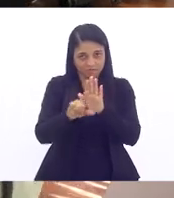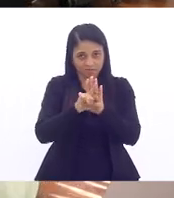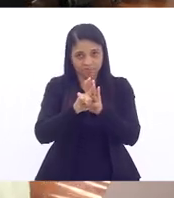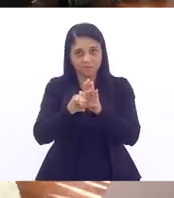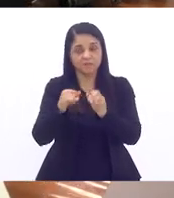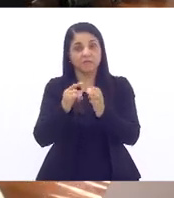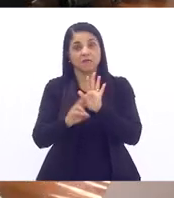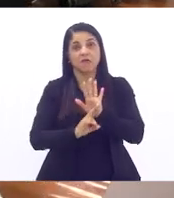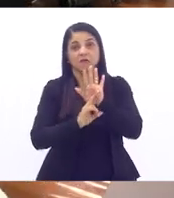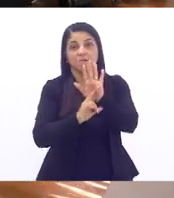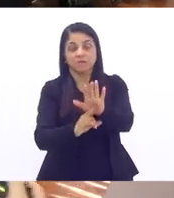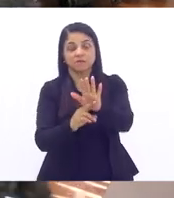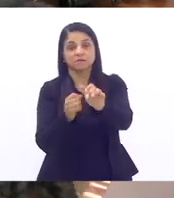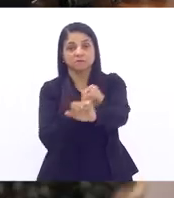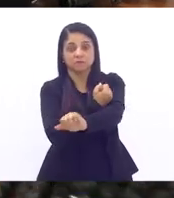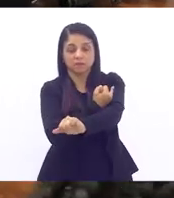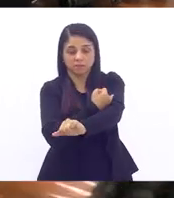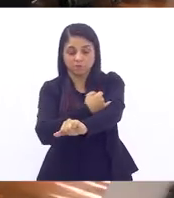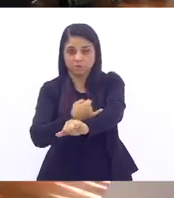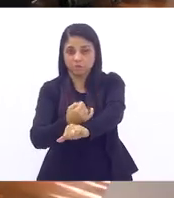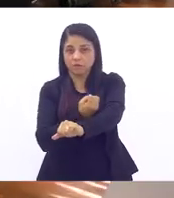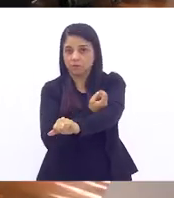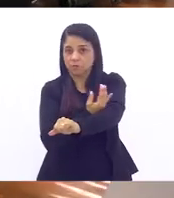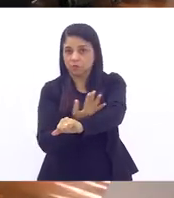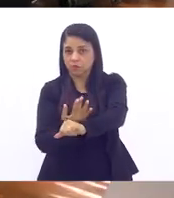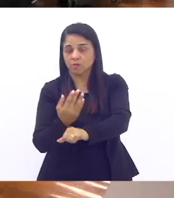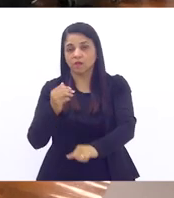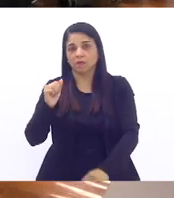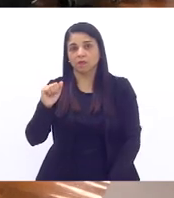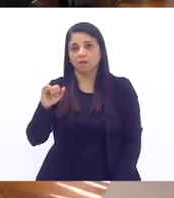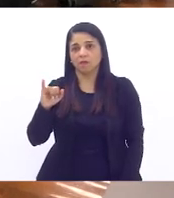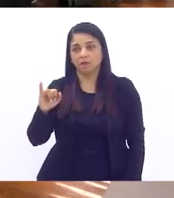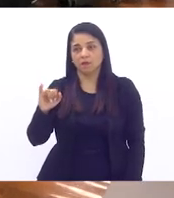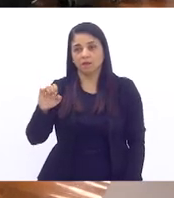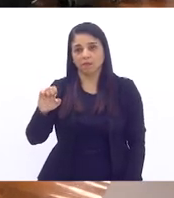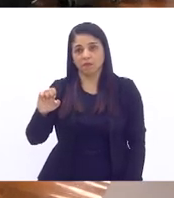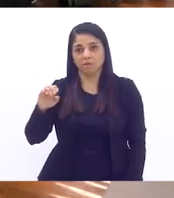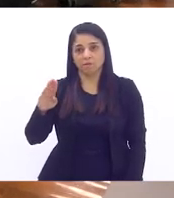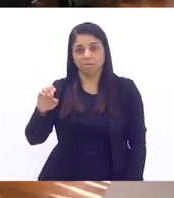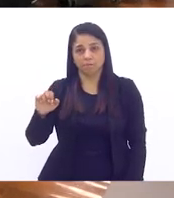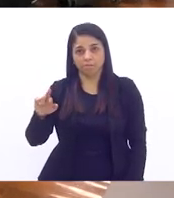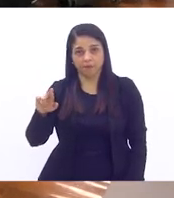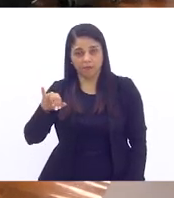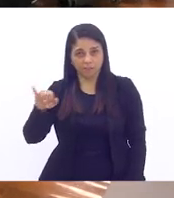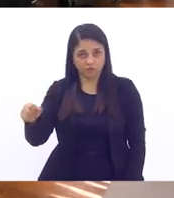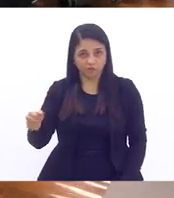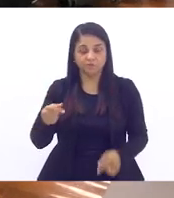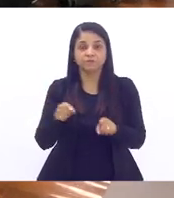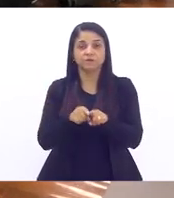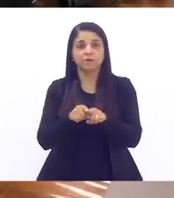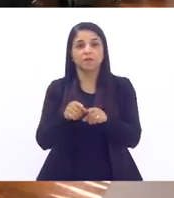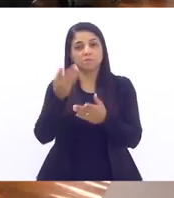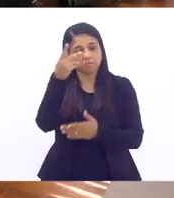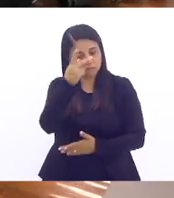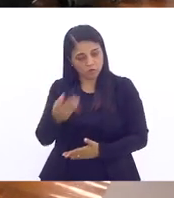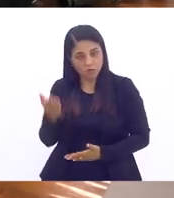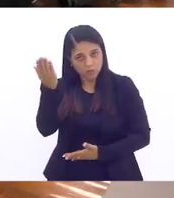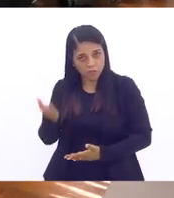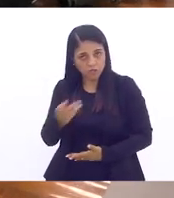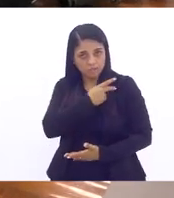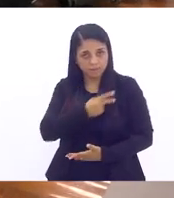do Rio de Janeiro está aqui conosco a nossa presidente Cristina Pinheiro obrigada